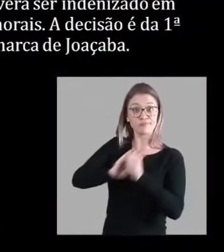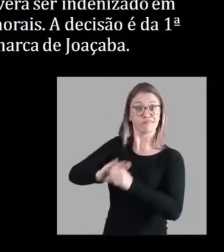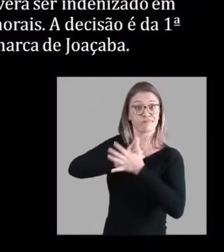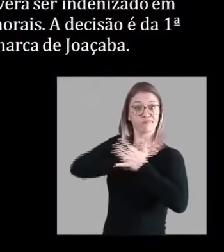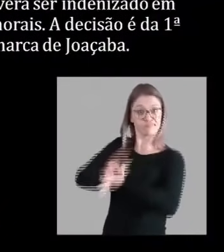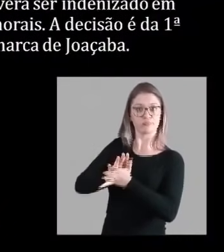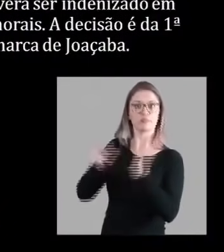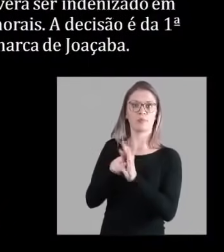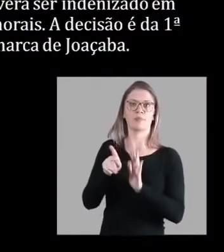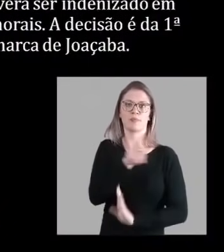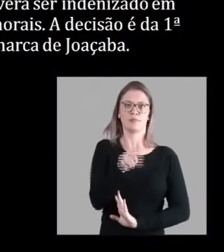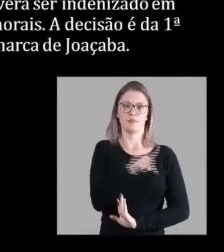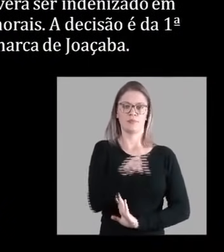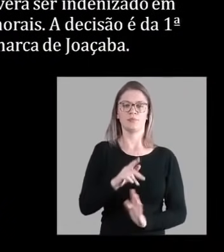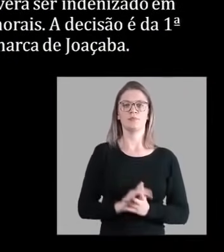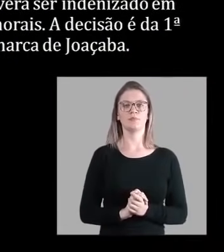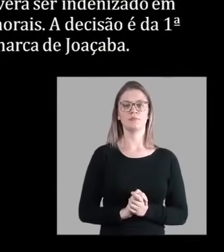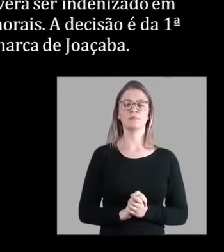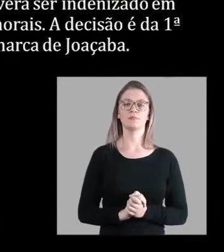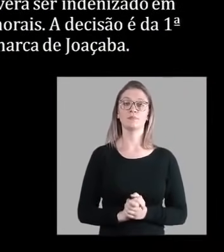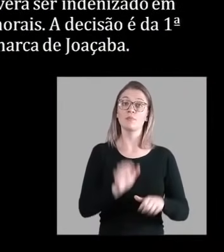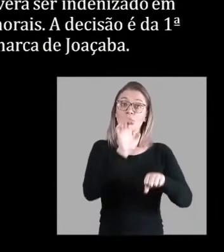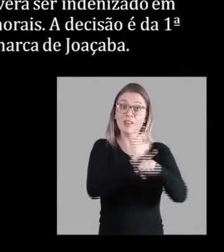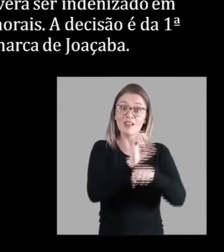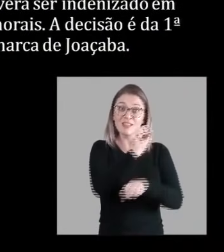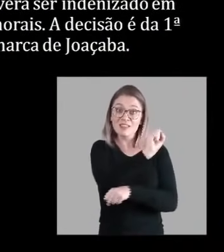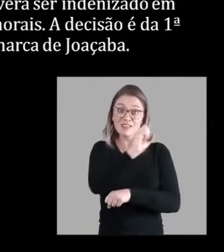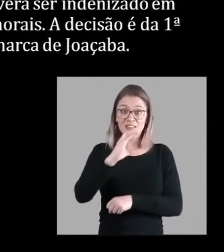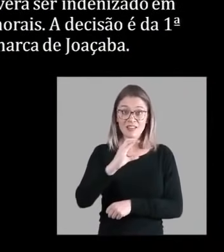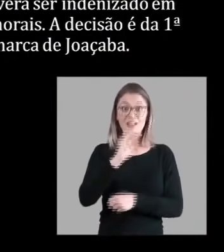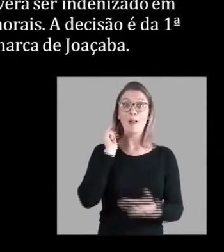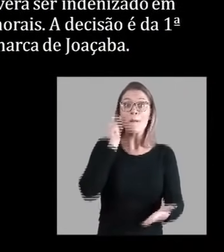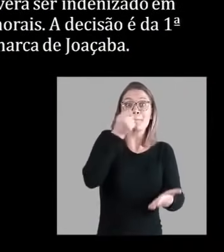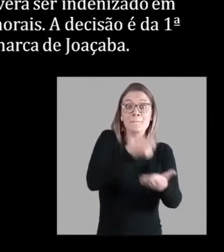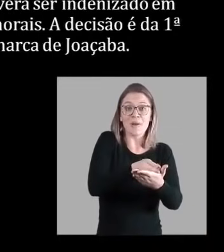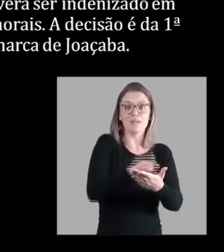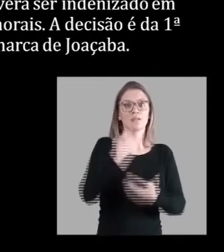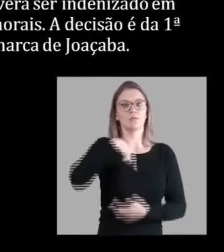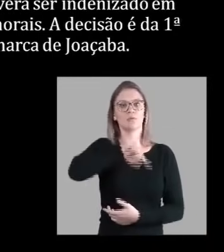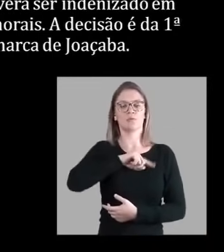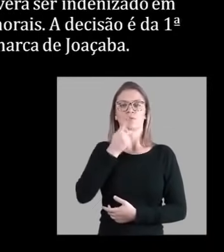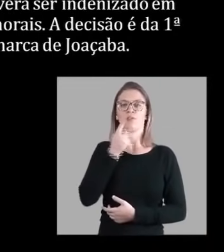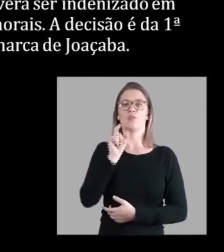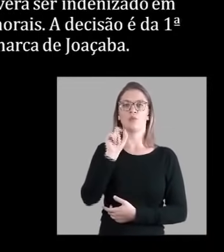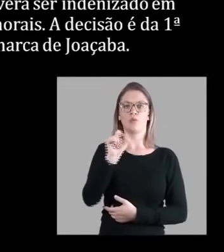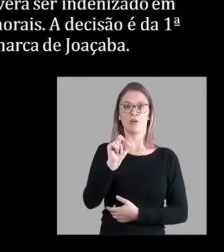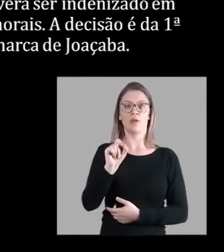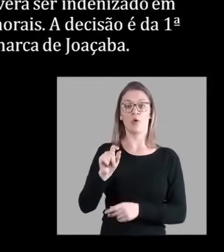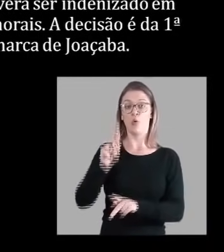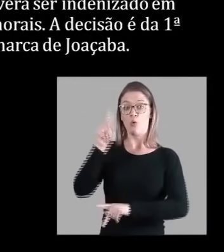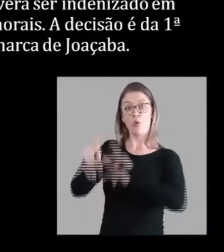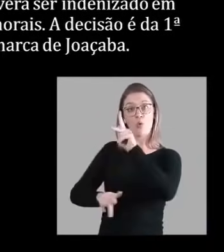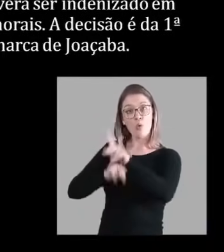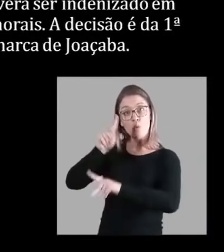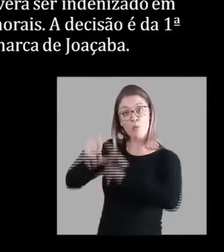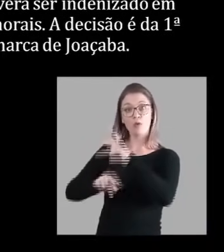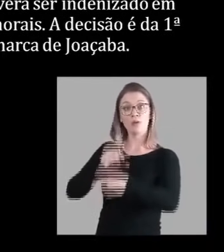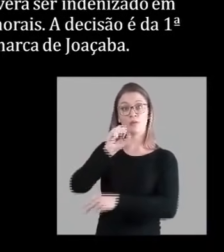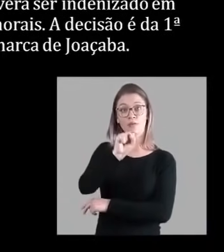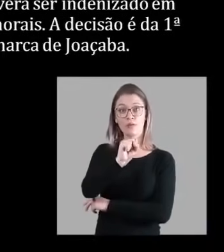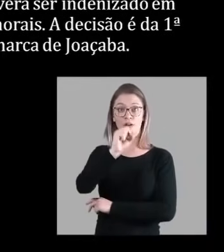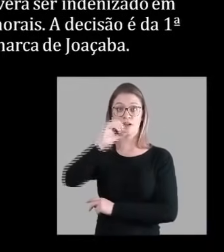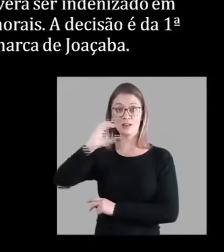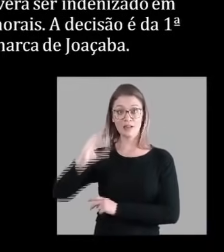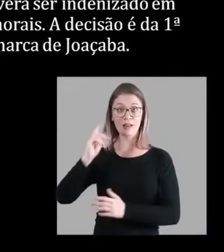Santa Catarina é condenado a pagar R$ 162 mil a alunos que foram ofendidos por um professor. E quando